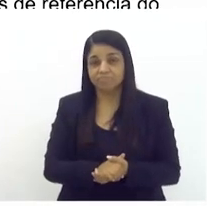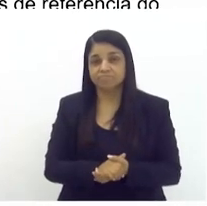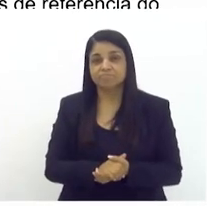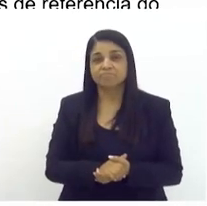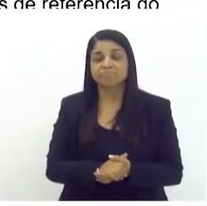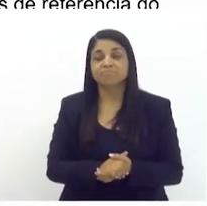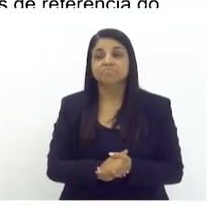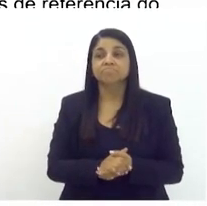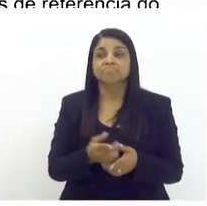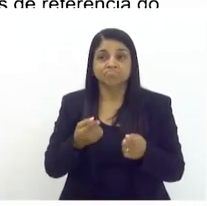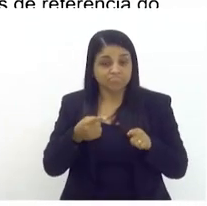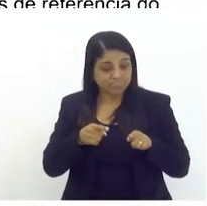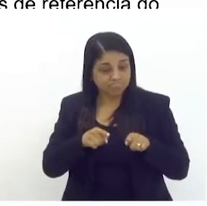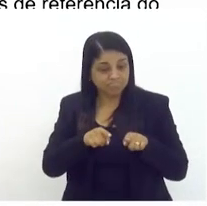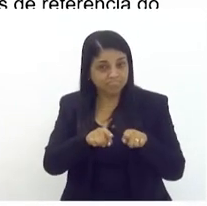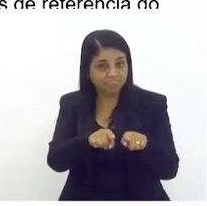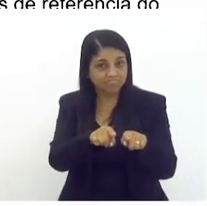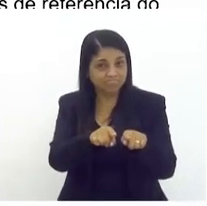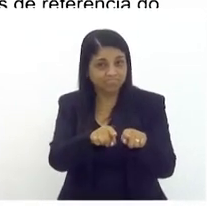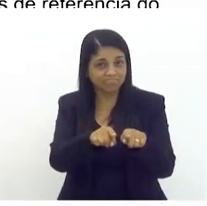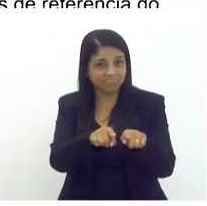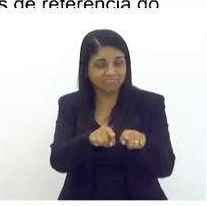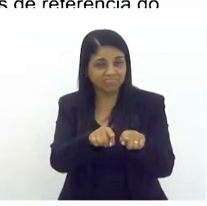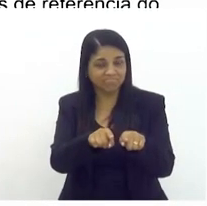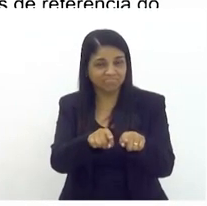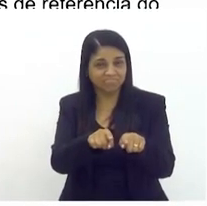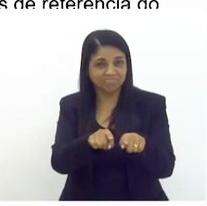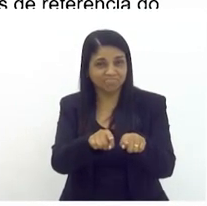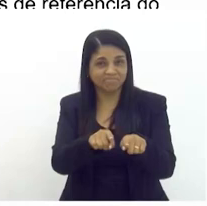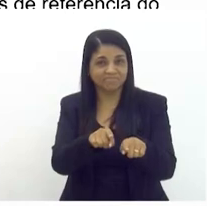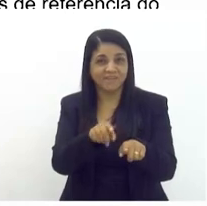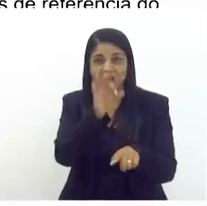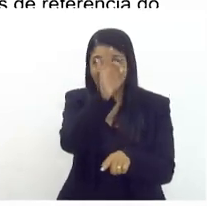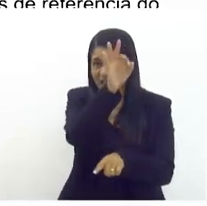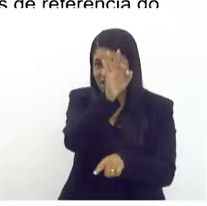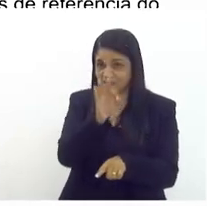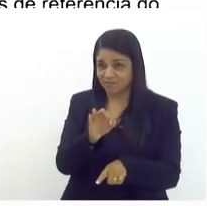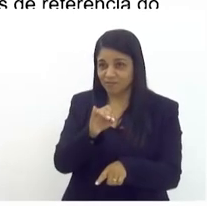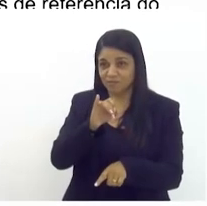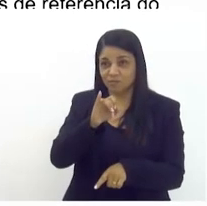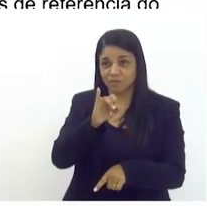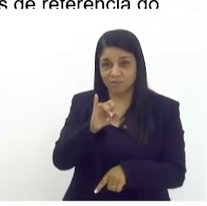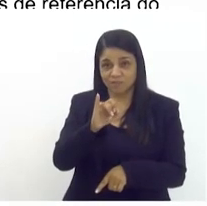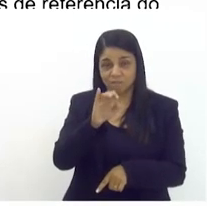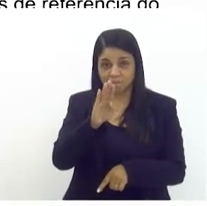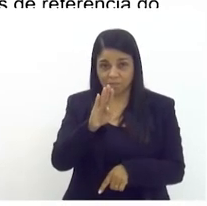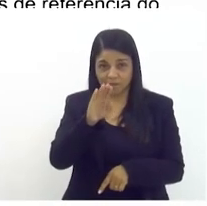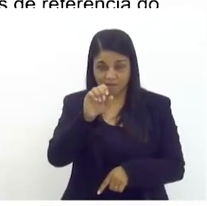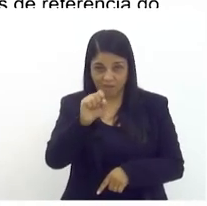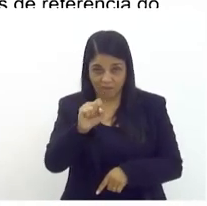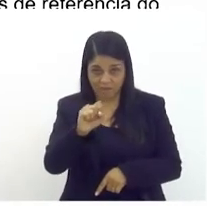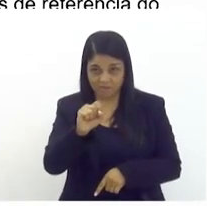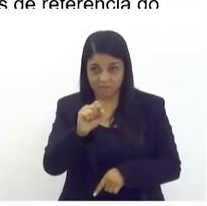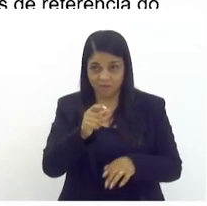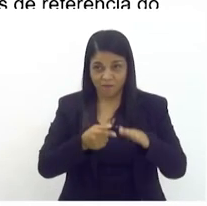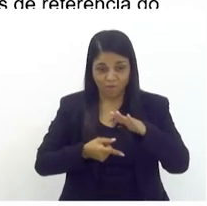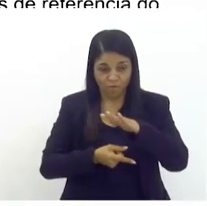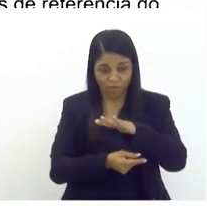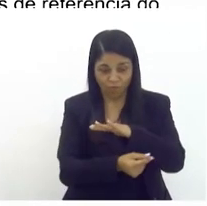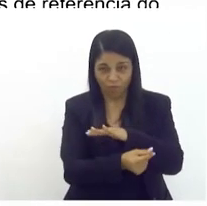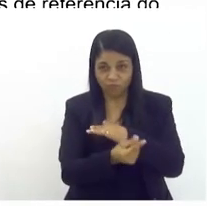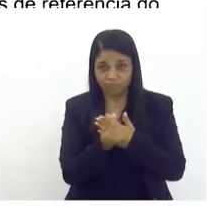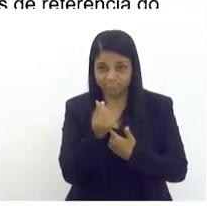concomitantemente ao mesmo tempo as alíquotas do ibs subnacional serão